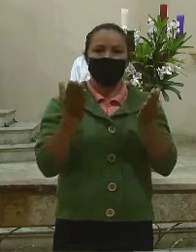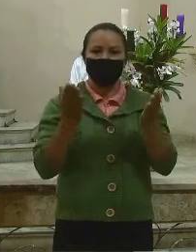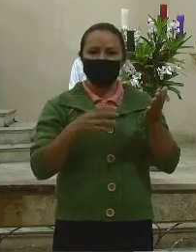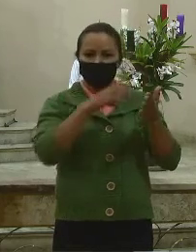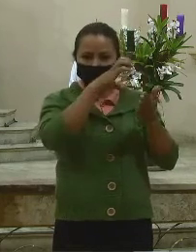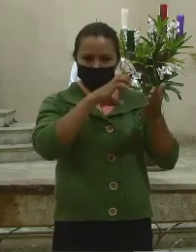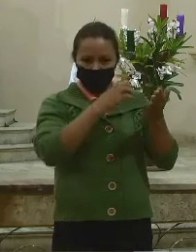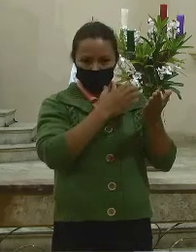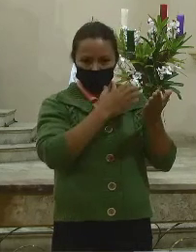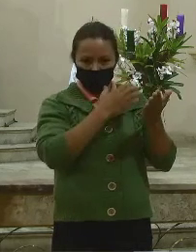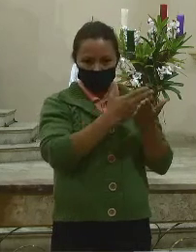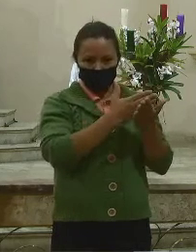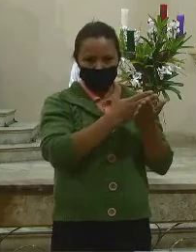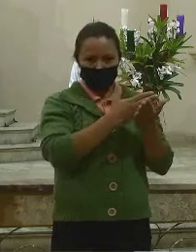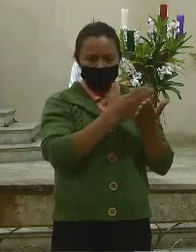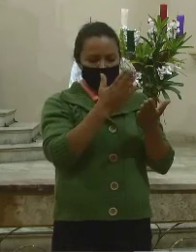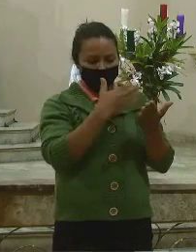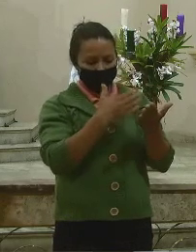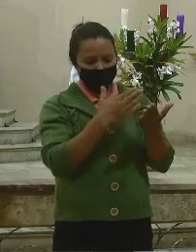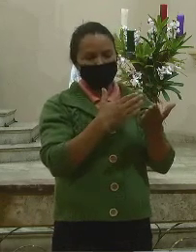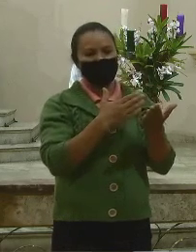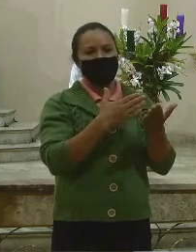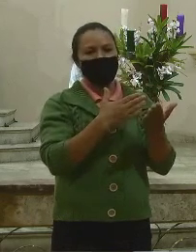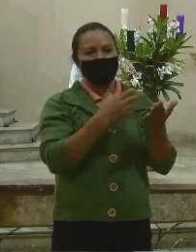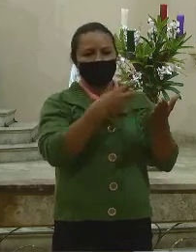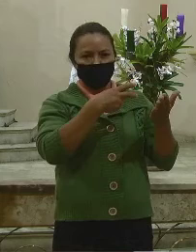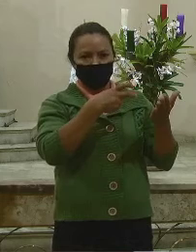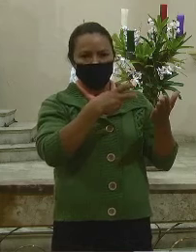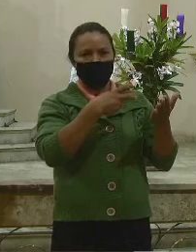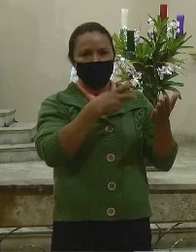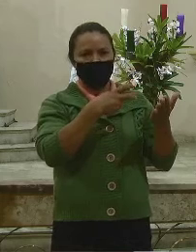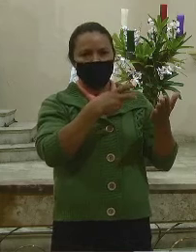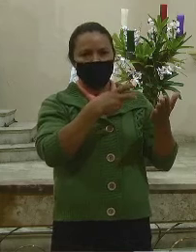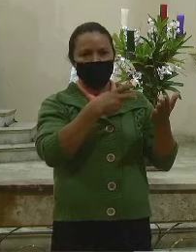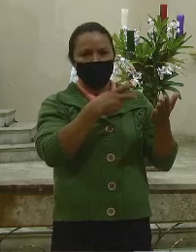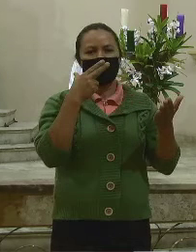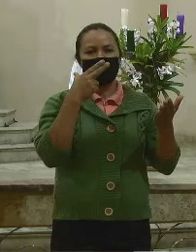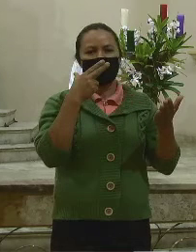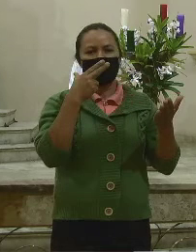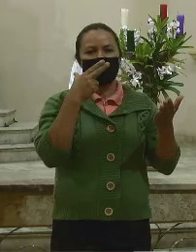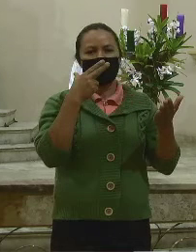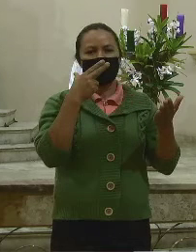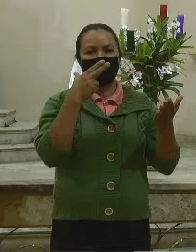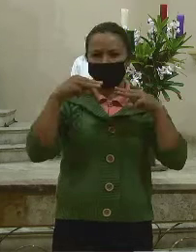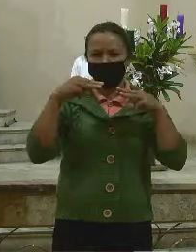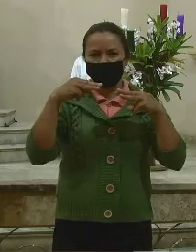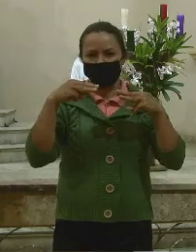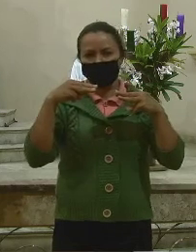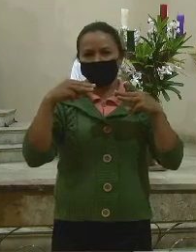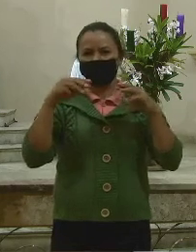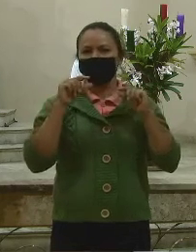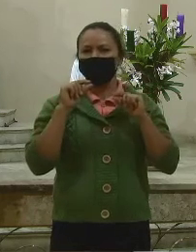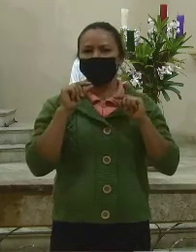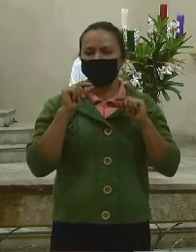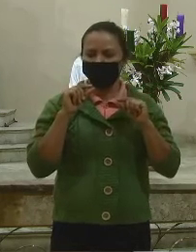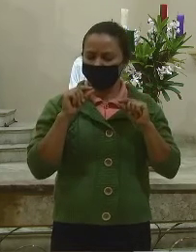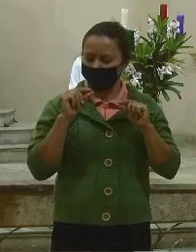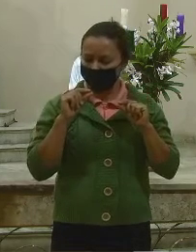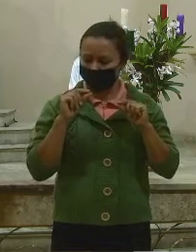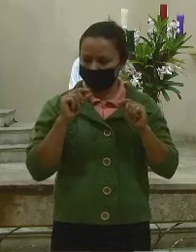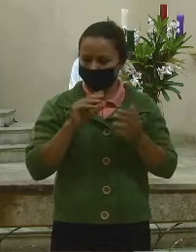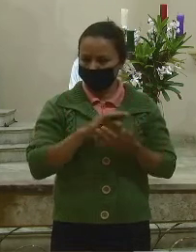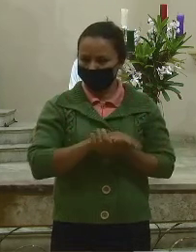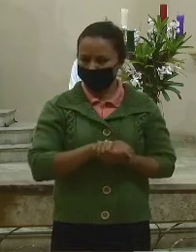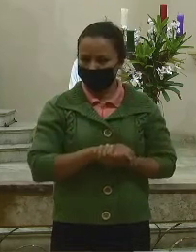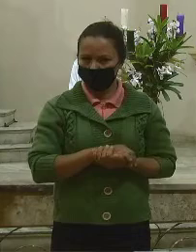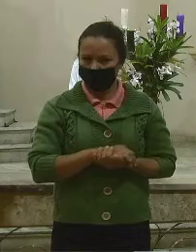que acabamos de ouvir pode parecer mais uma lista telefônica daquelas lá do sul do Brasil, né?